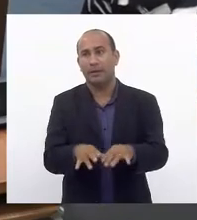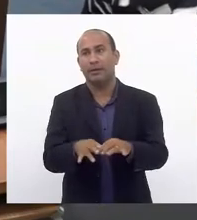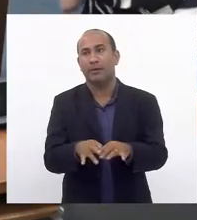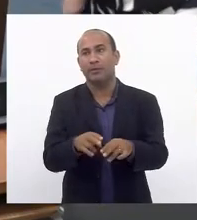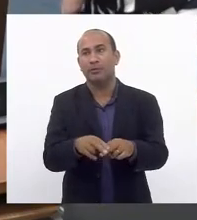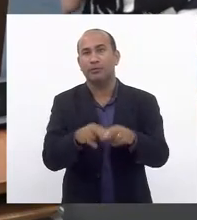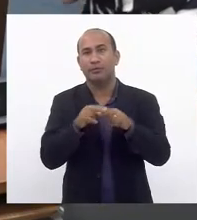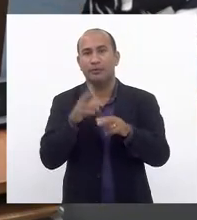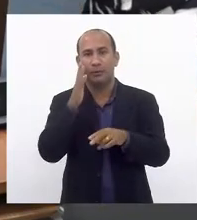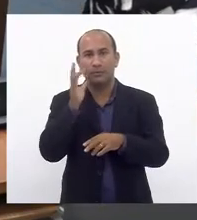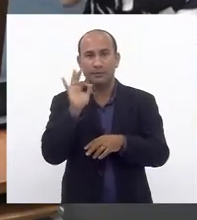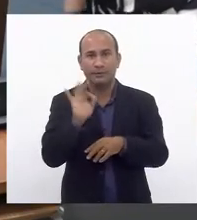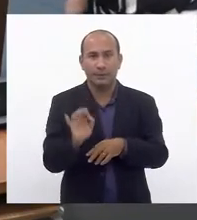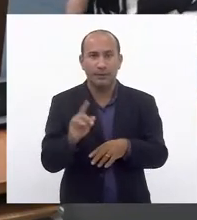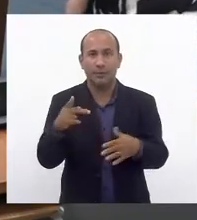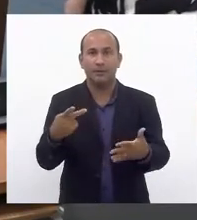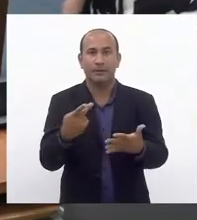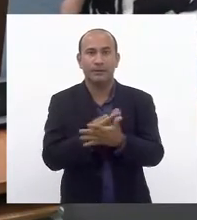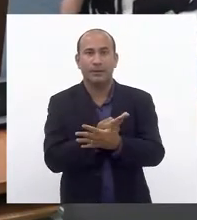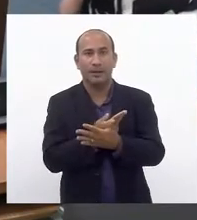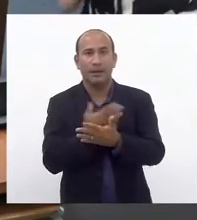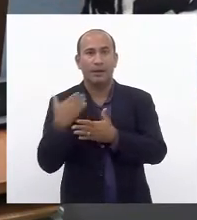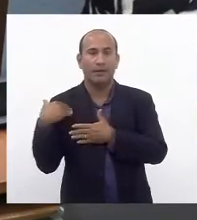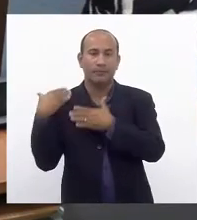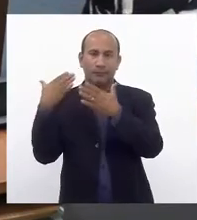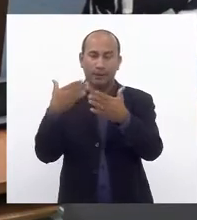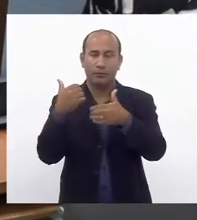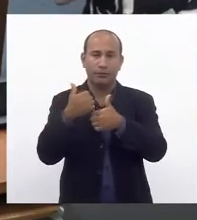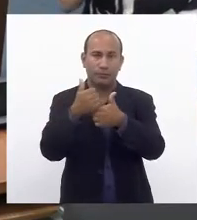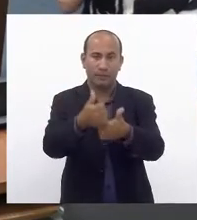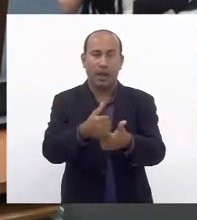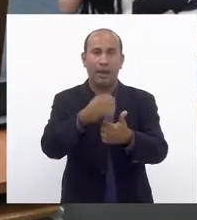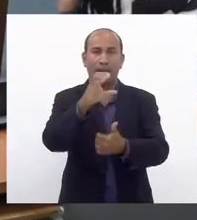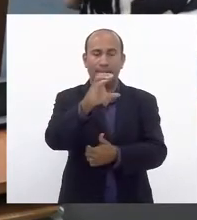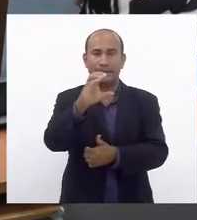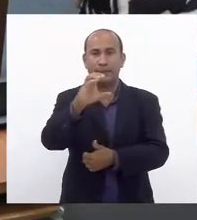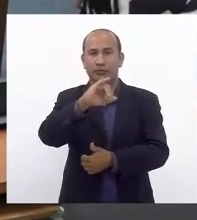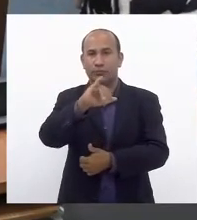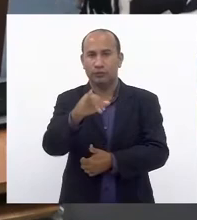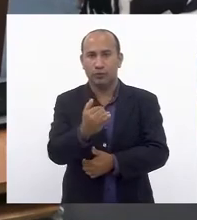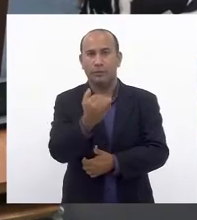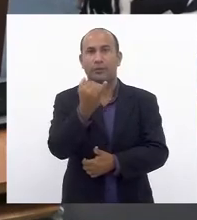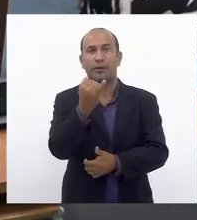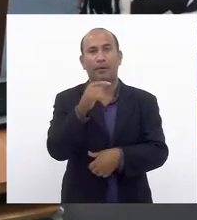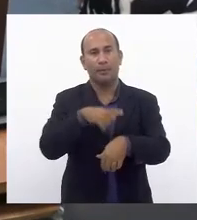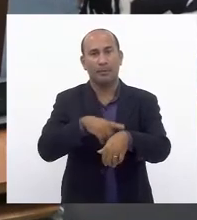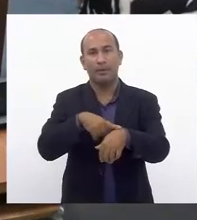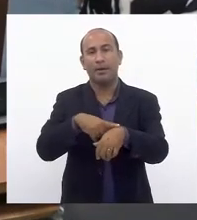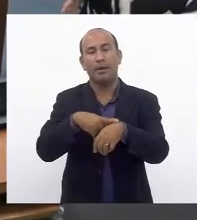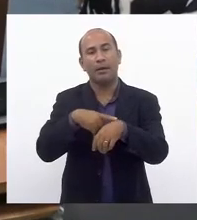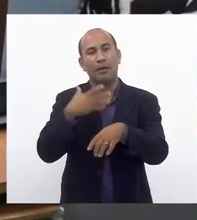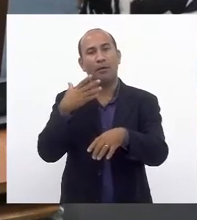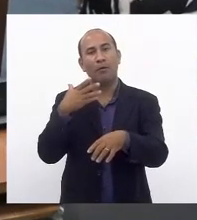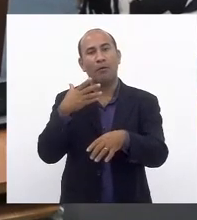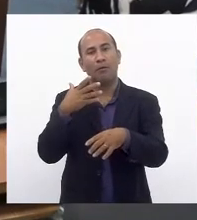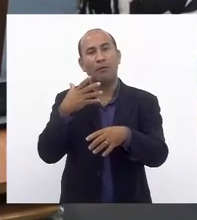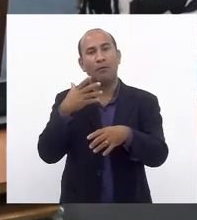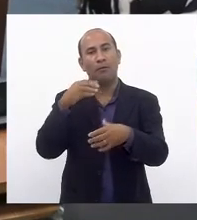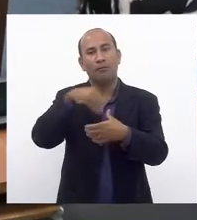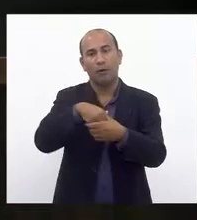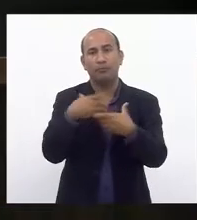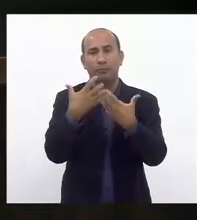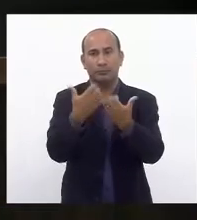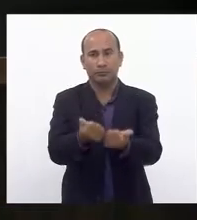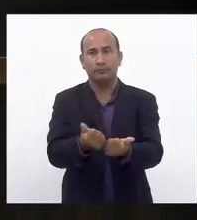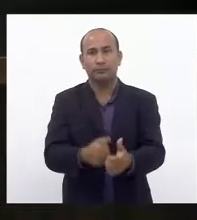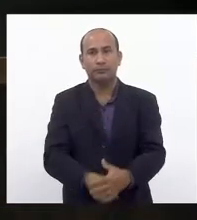eu não sei o conteúdo das emendas e não vem o substitutivo da CCJ, neste momento eu estou votando favorável. Com